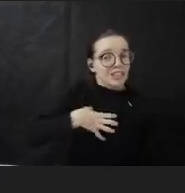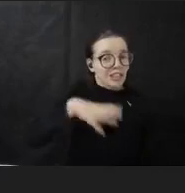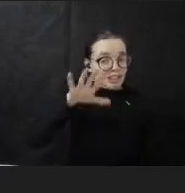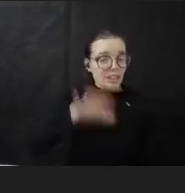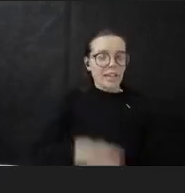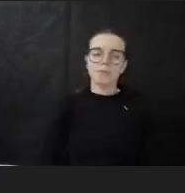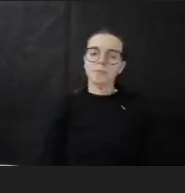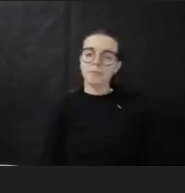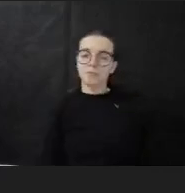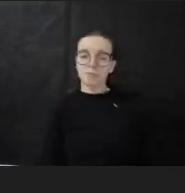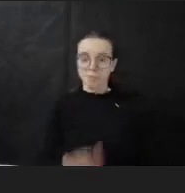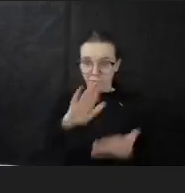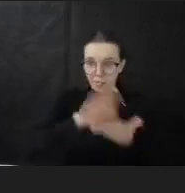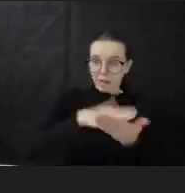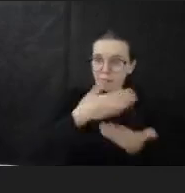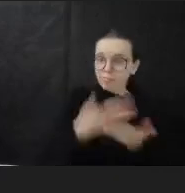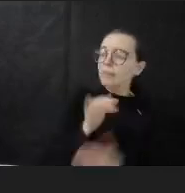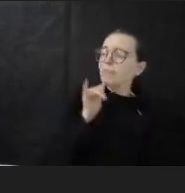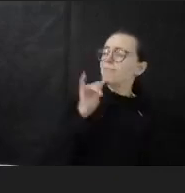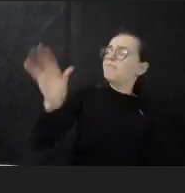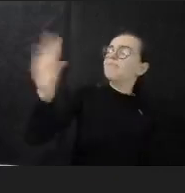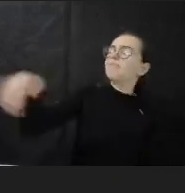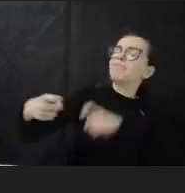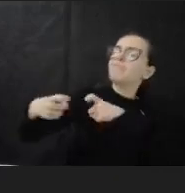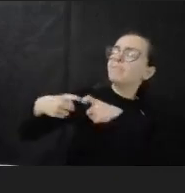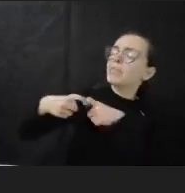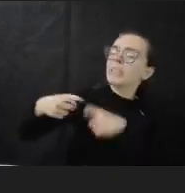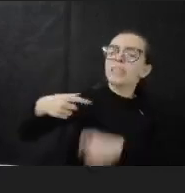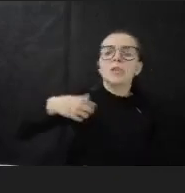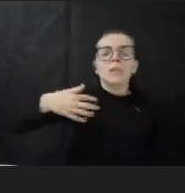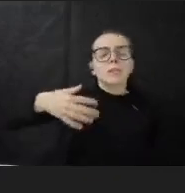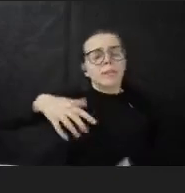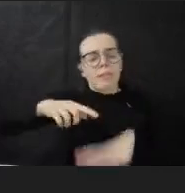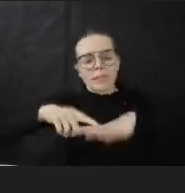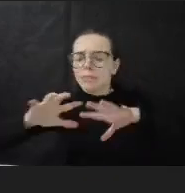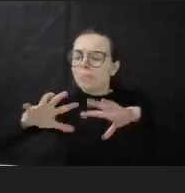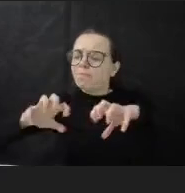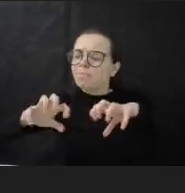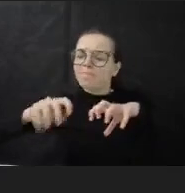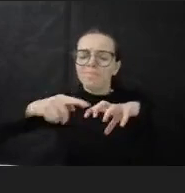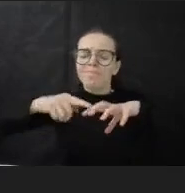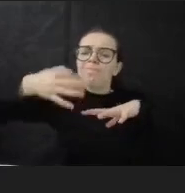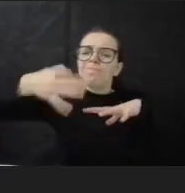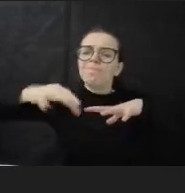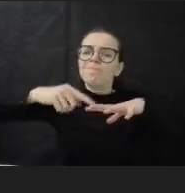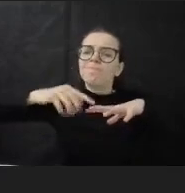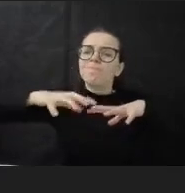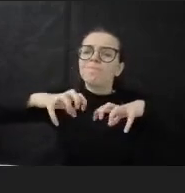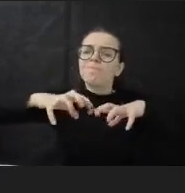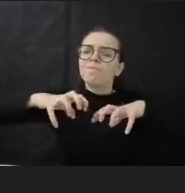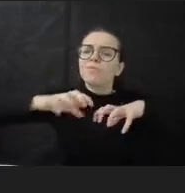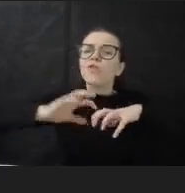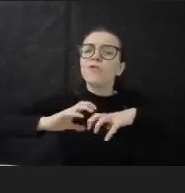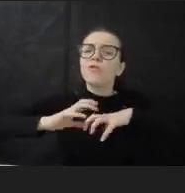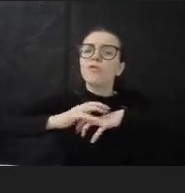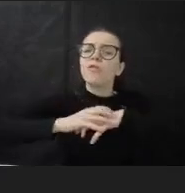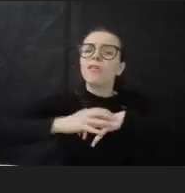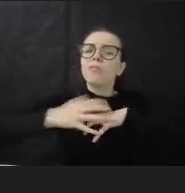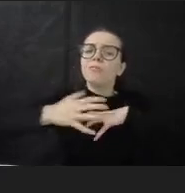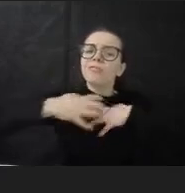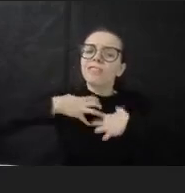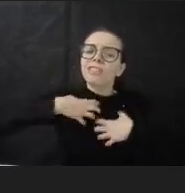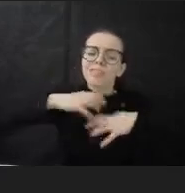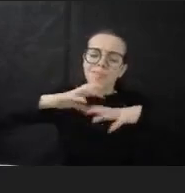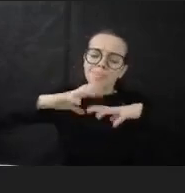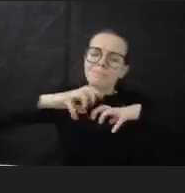Intérprete relata dormência nos dedos. Dormência. Dormência nos dedos.